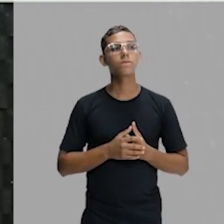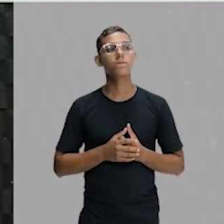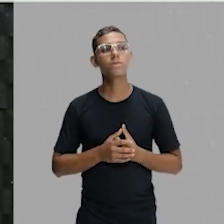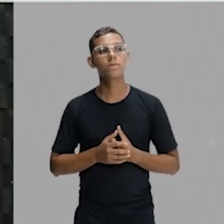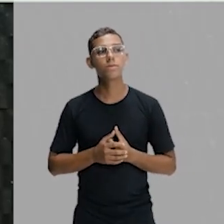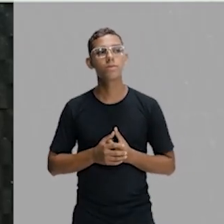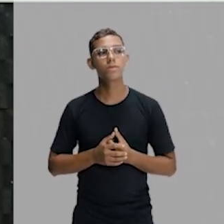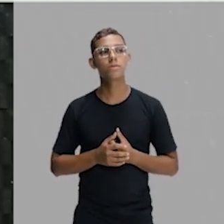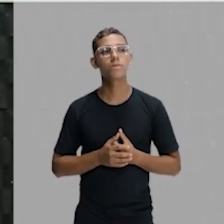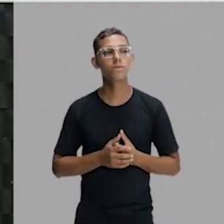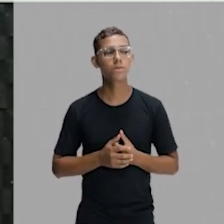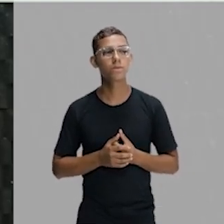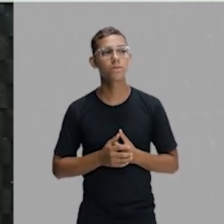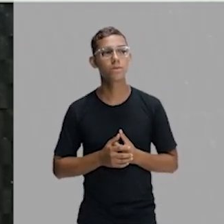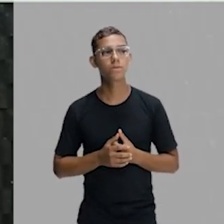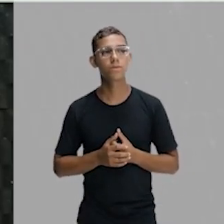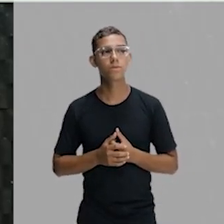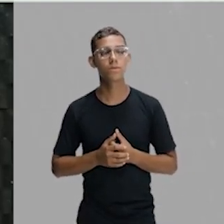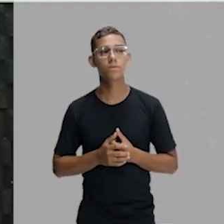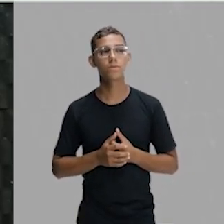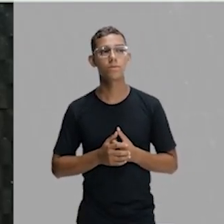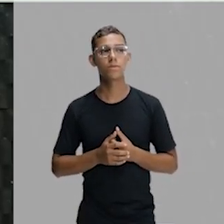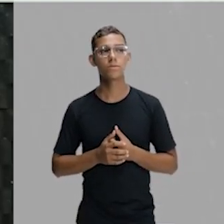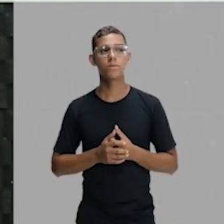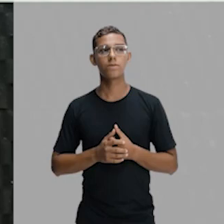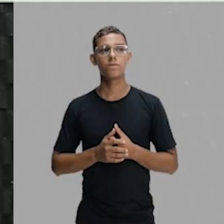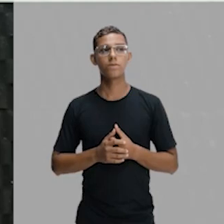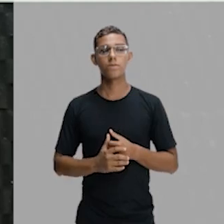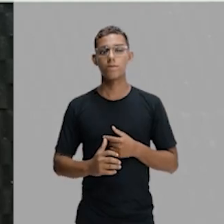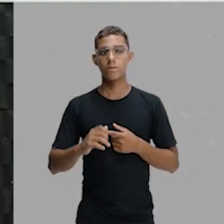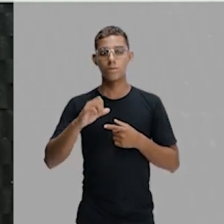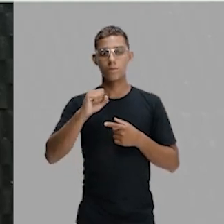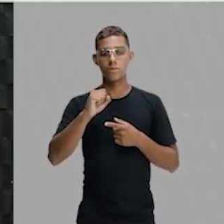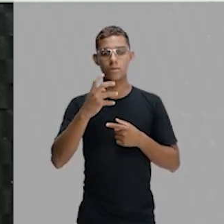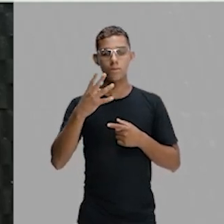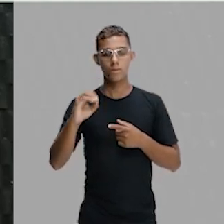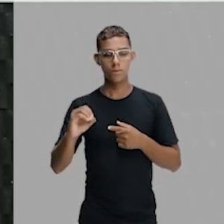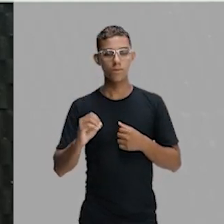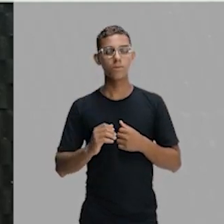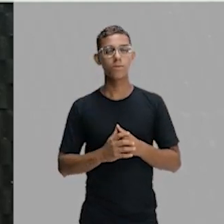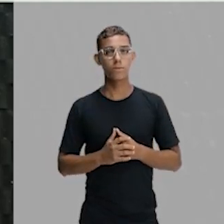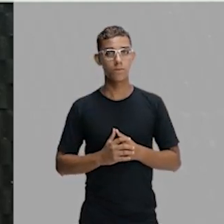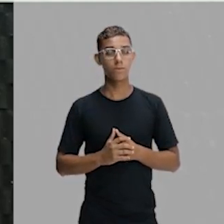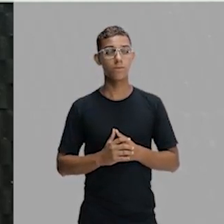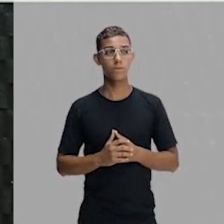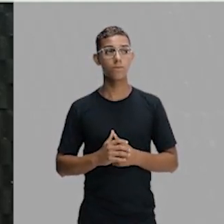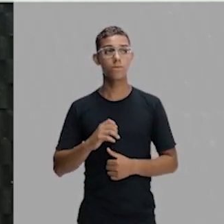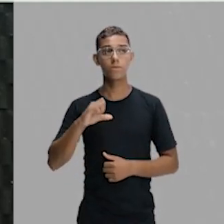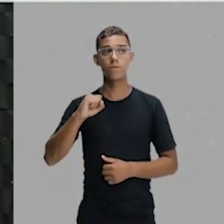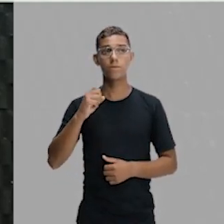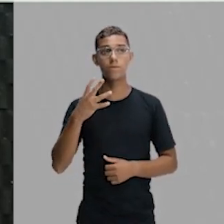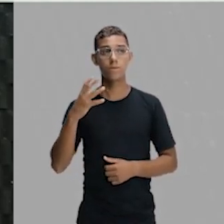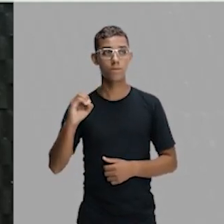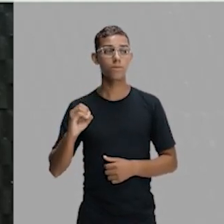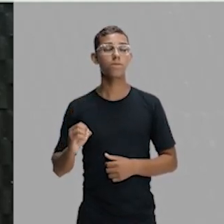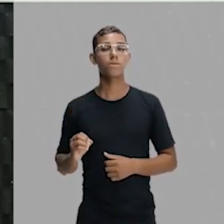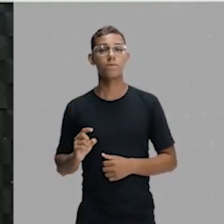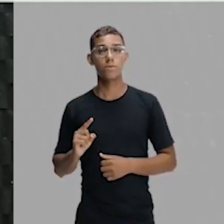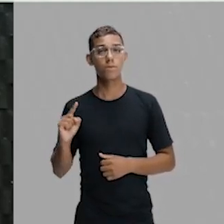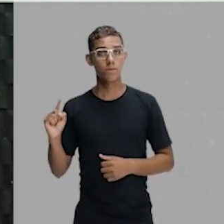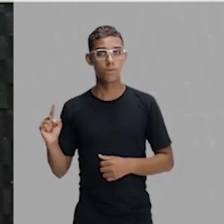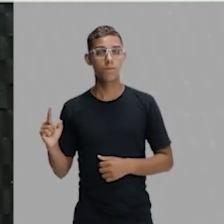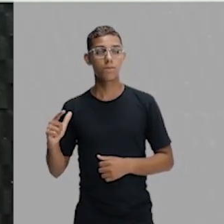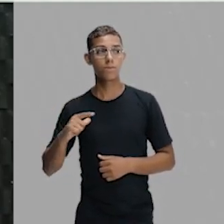ó, nasceram 840 descendentes. Desses 840 descendentes,